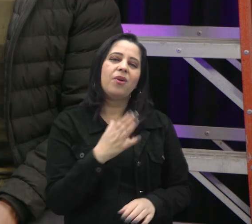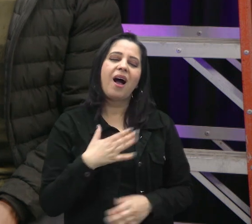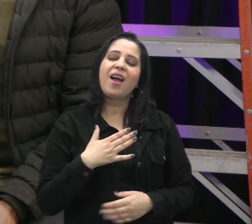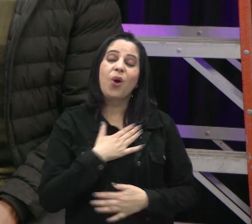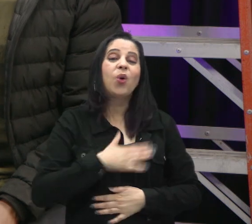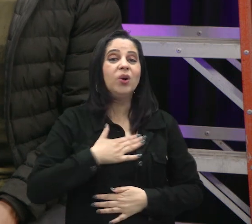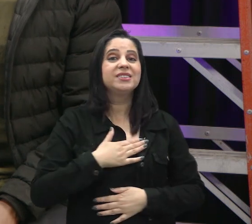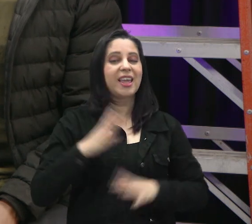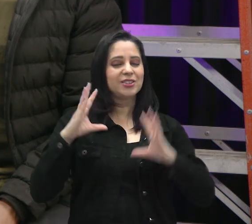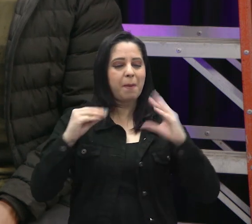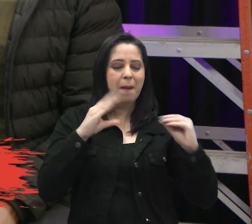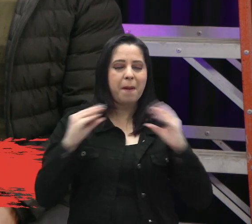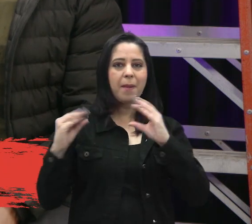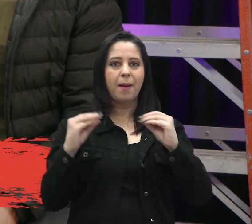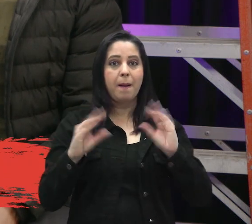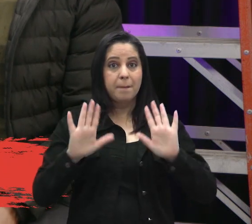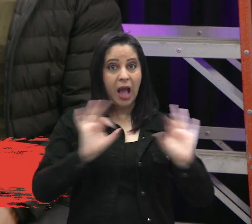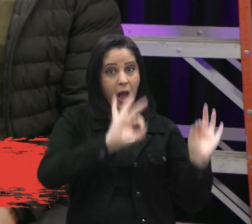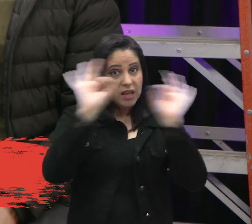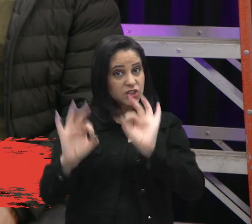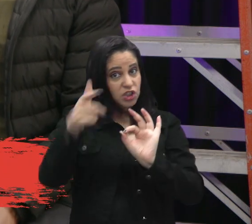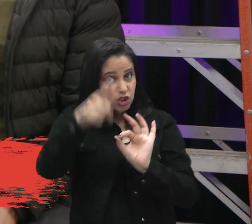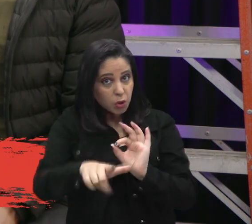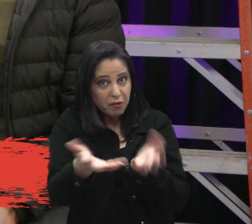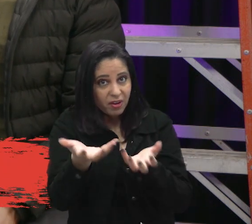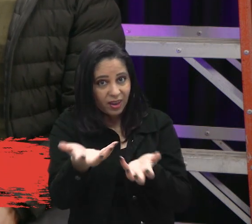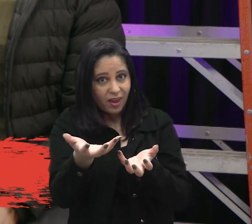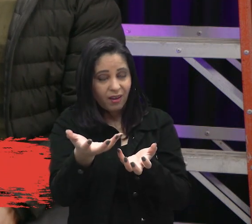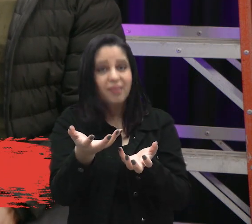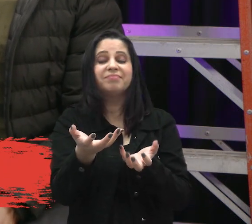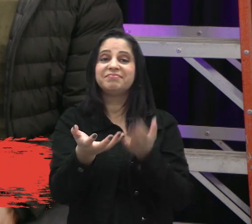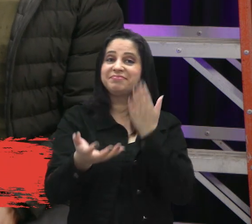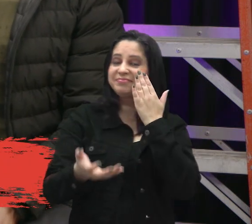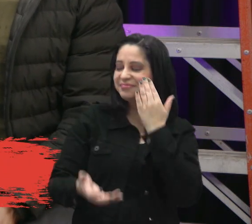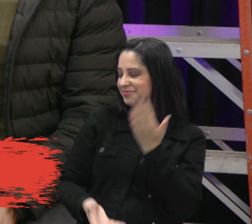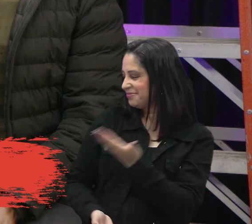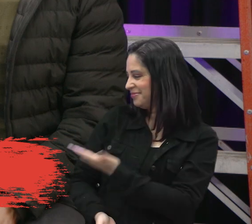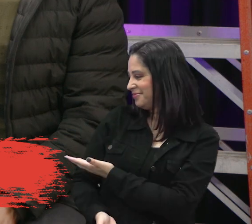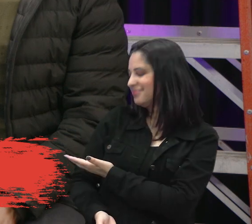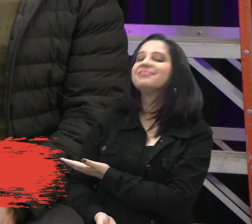quiser rever este programa, esse episódio de hoje, tá? Ou os outros da TV Câmara, é